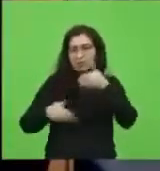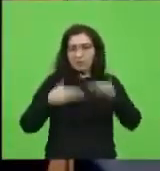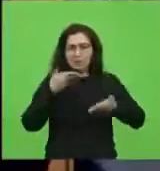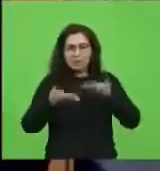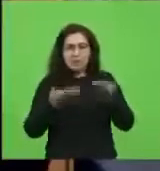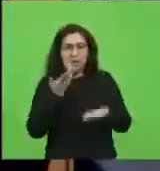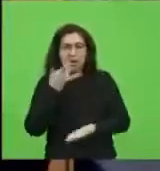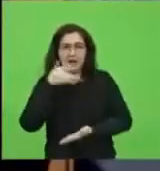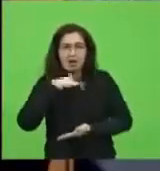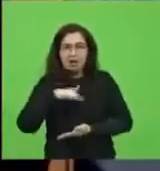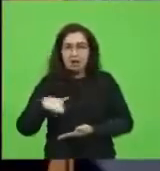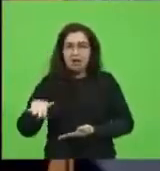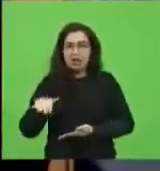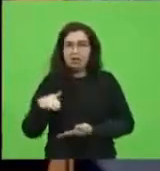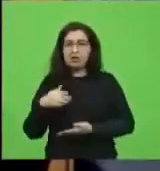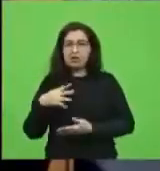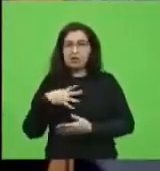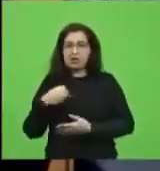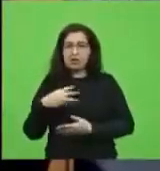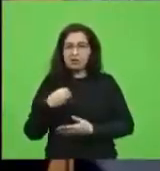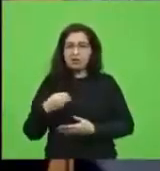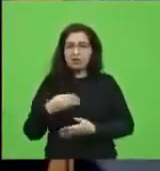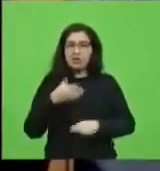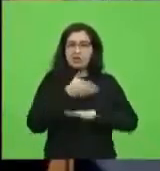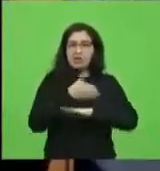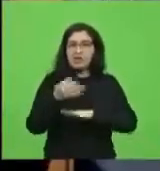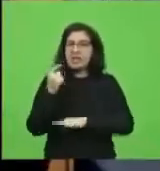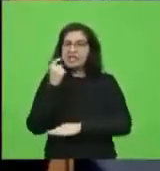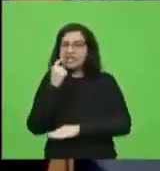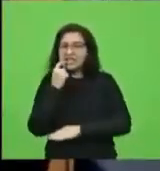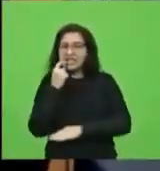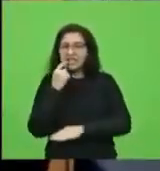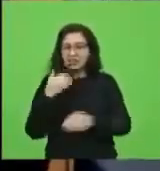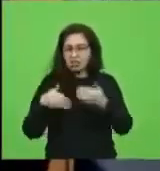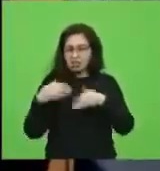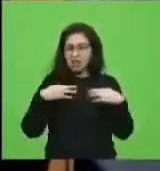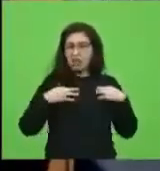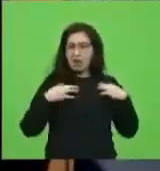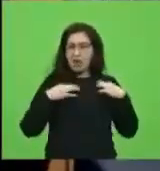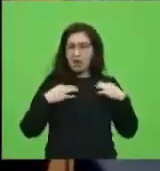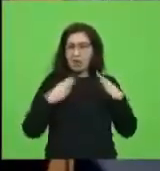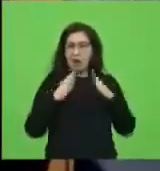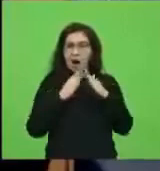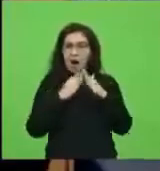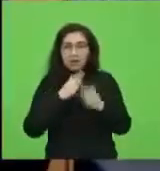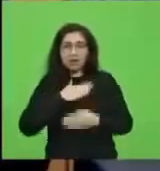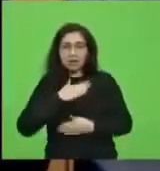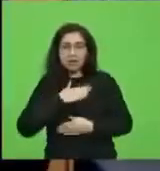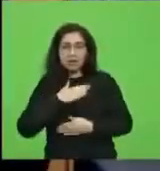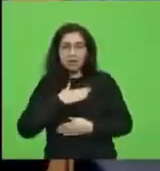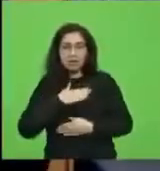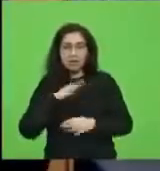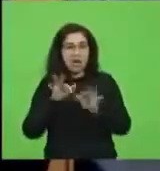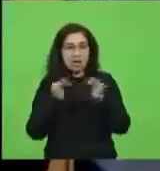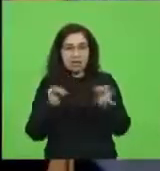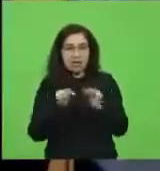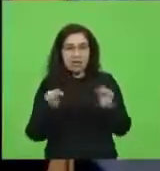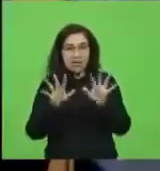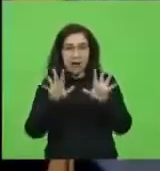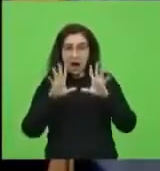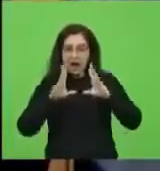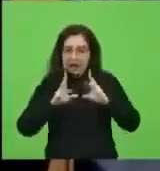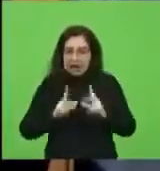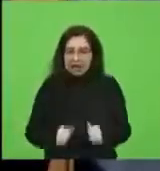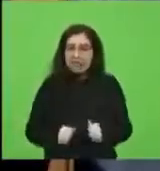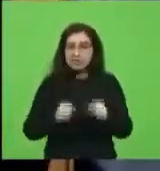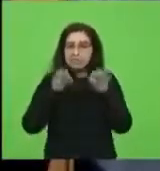no médico cortar o cabelo, levava no dentista, cuidava da nossa roupa. A minha casa, o meu quarto era simples, mas era um brinco. Era